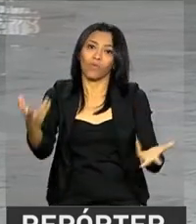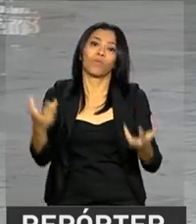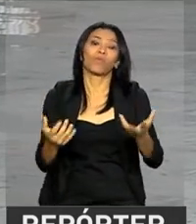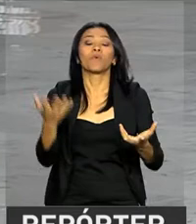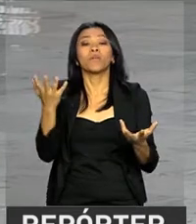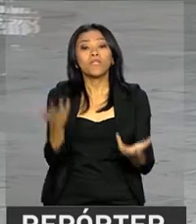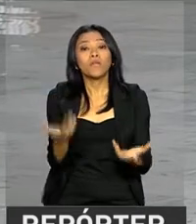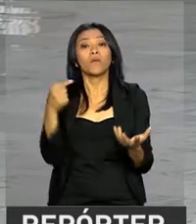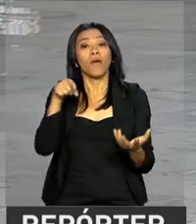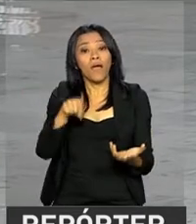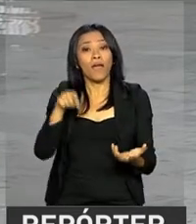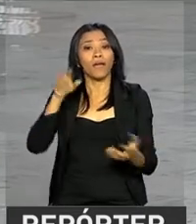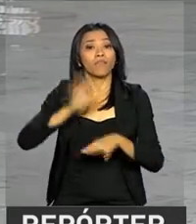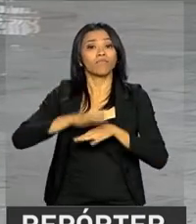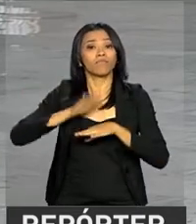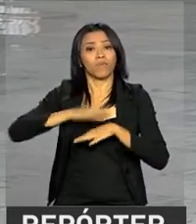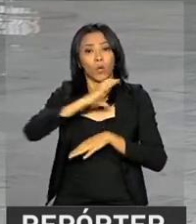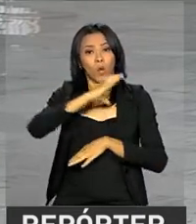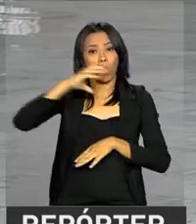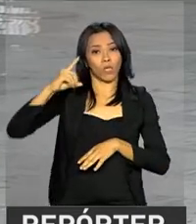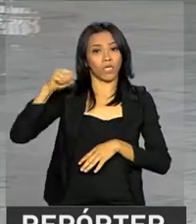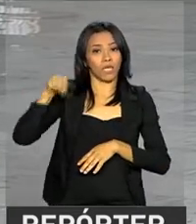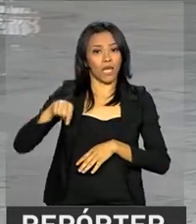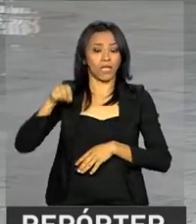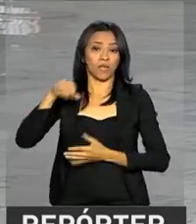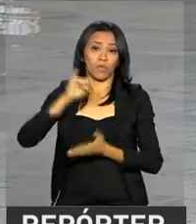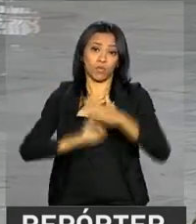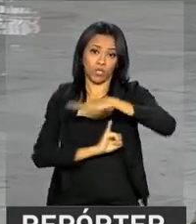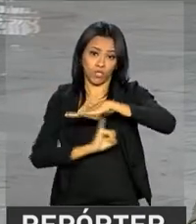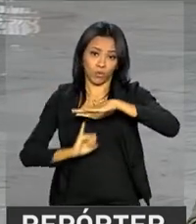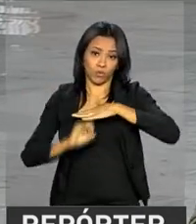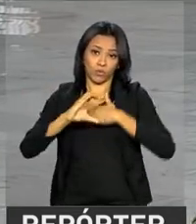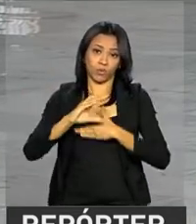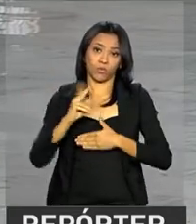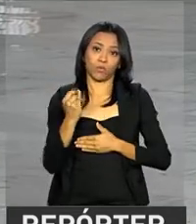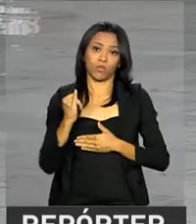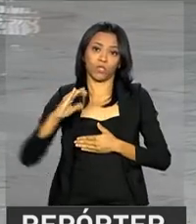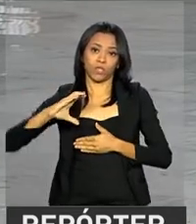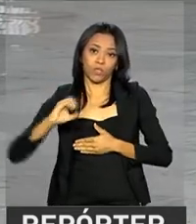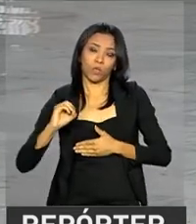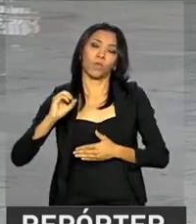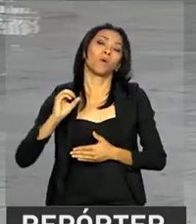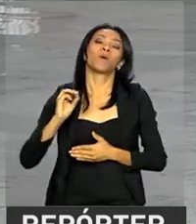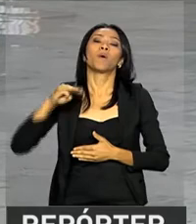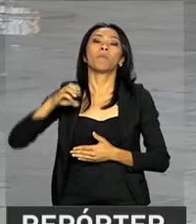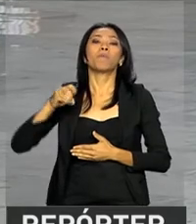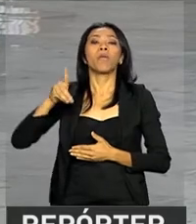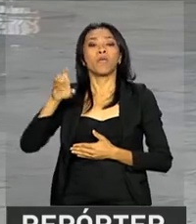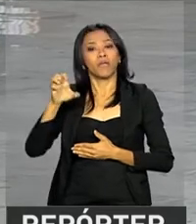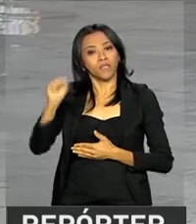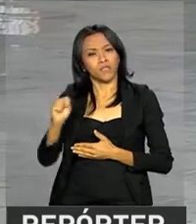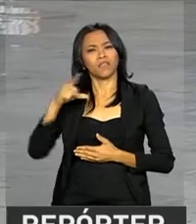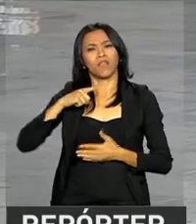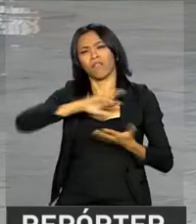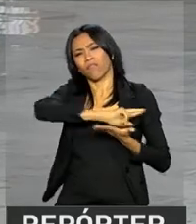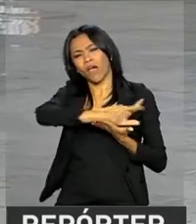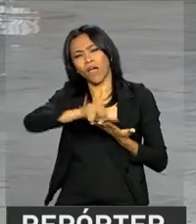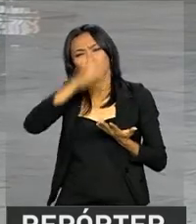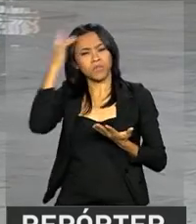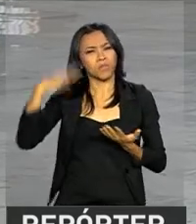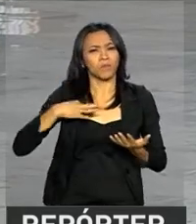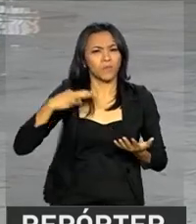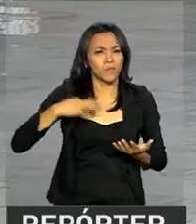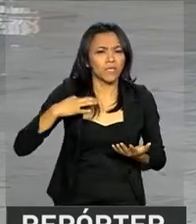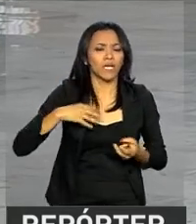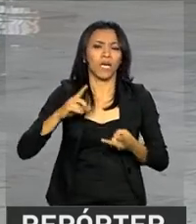combate às chamas é coordenada pelo Instituto Chico Mendes. Mais de 200 brigadistas e voluntários, além de